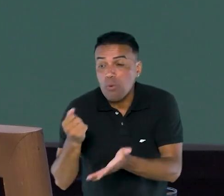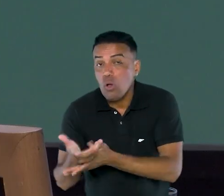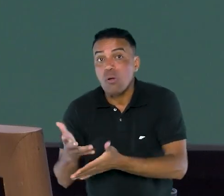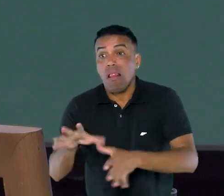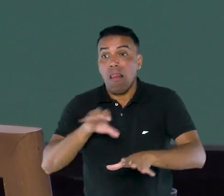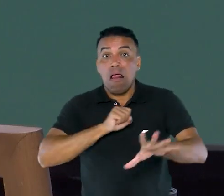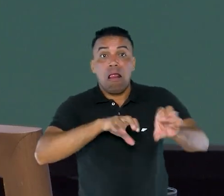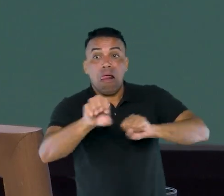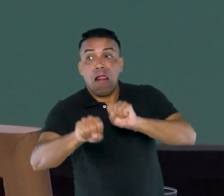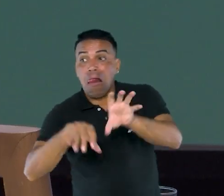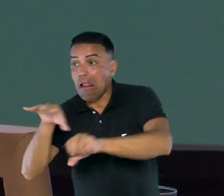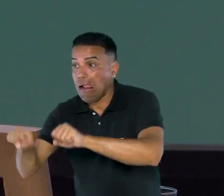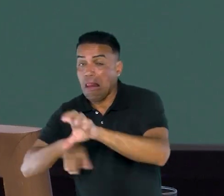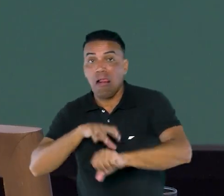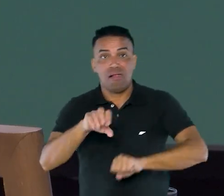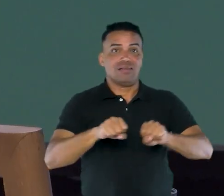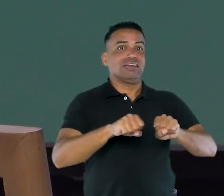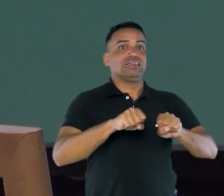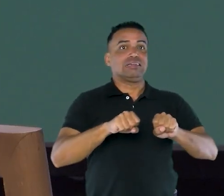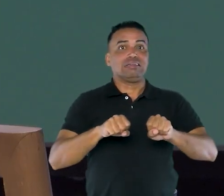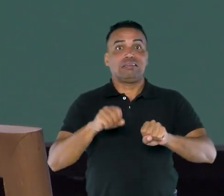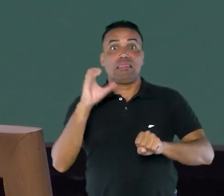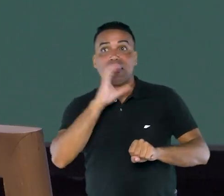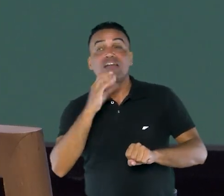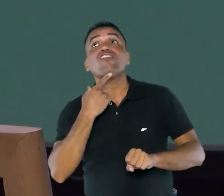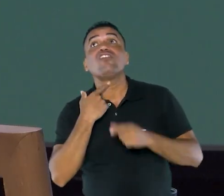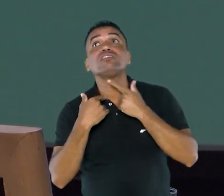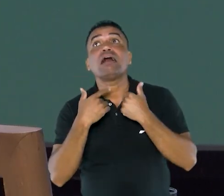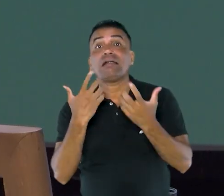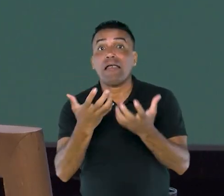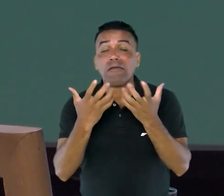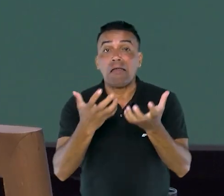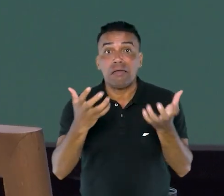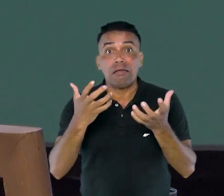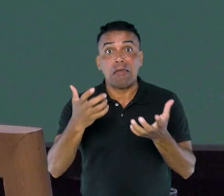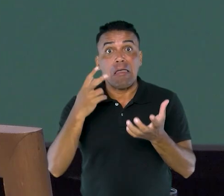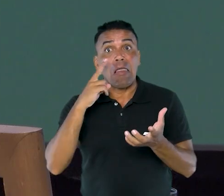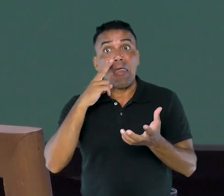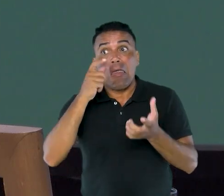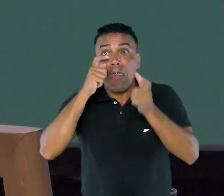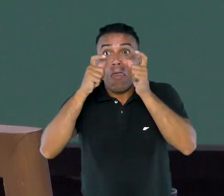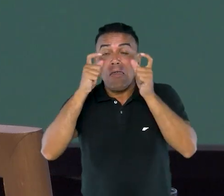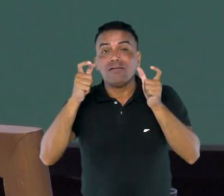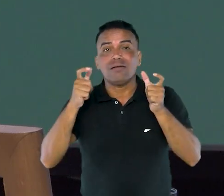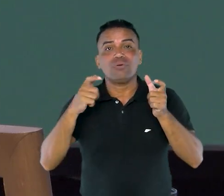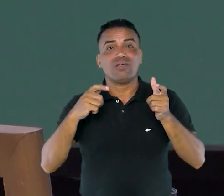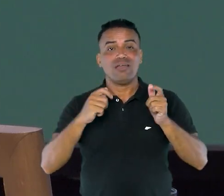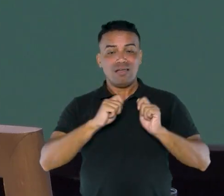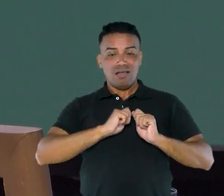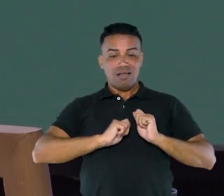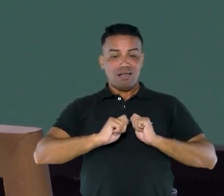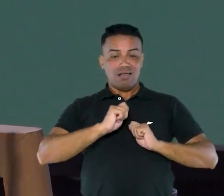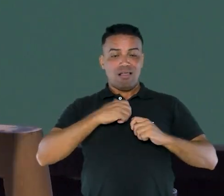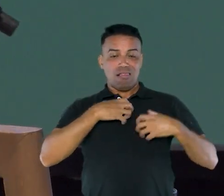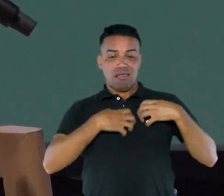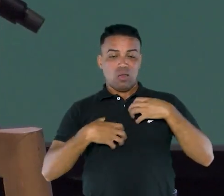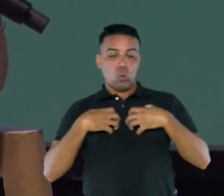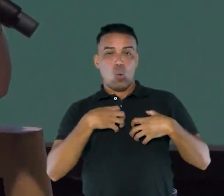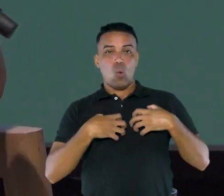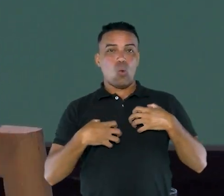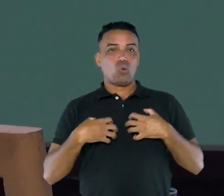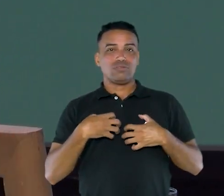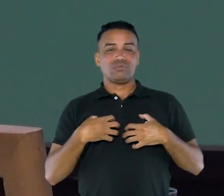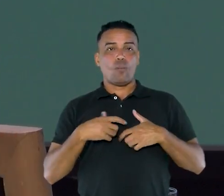da hiperapropriação, de uma voracidade oralizada, é porque você tem angústia do vazio, você